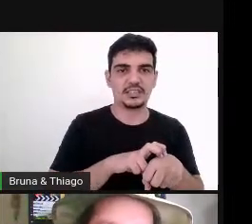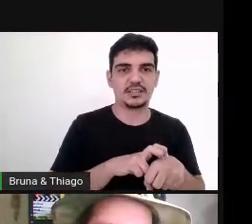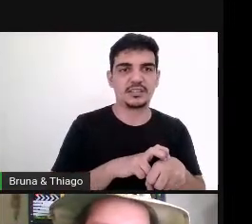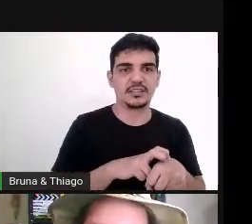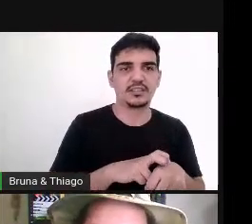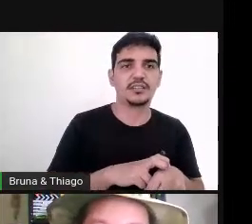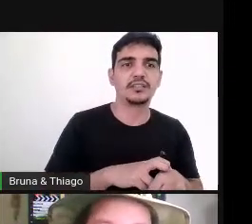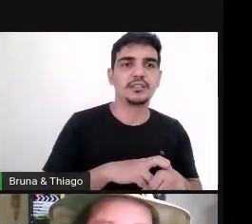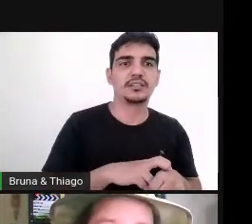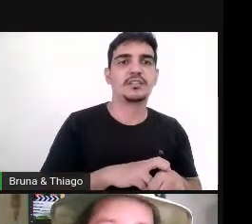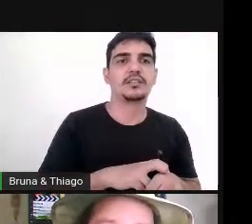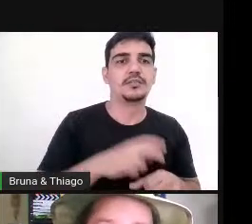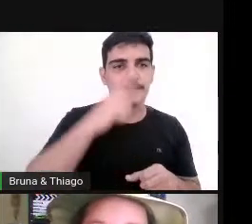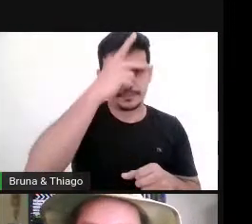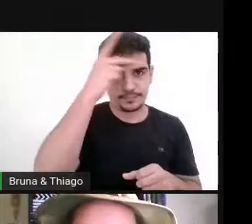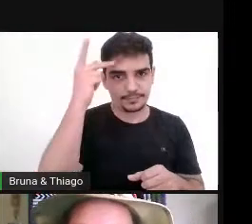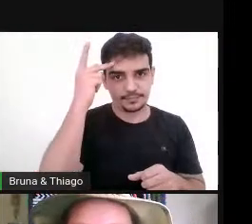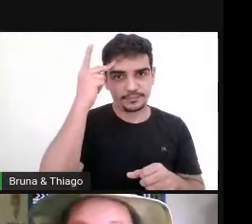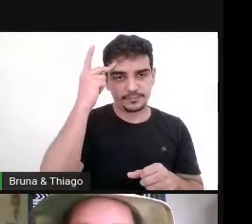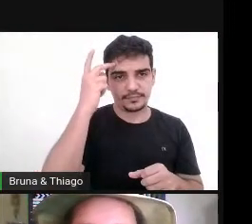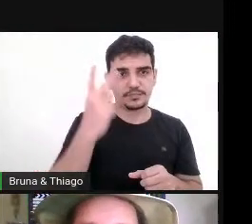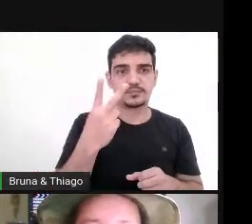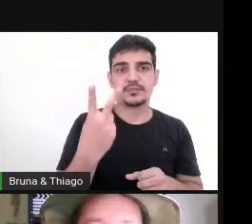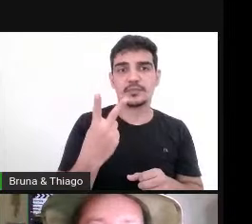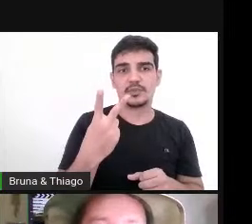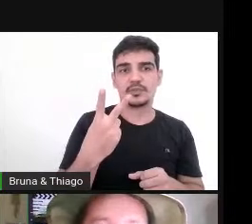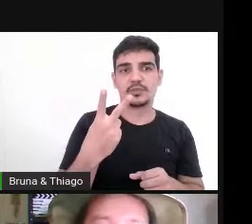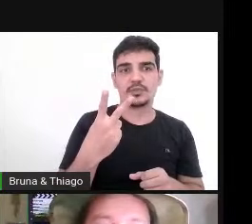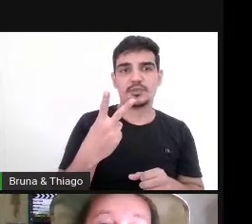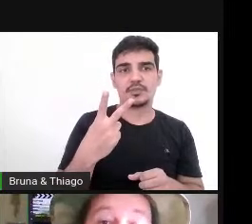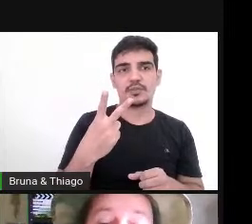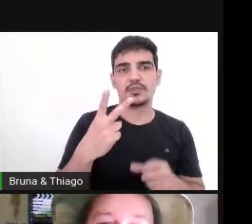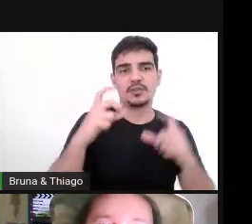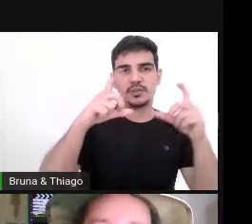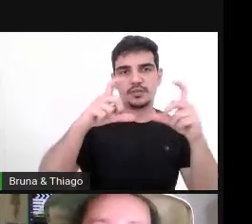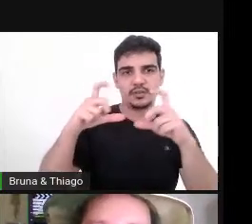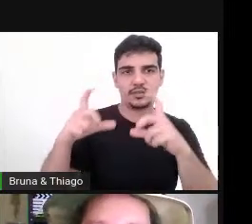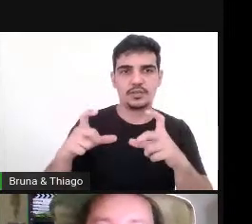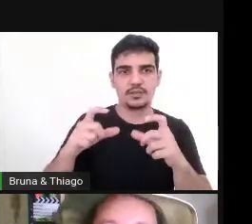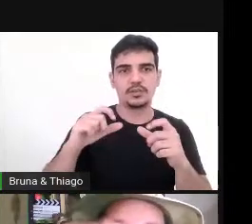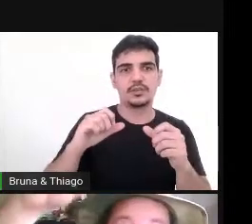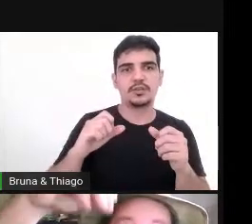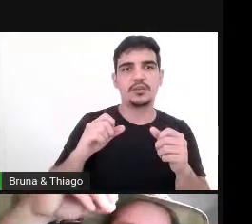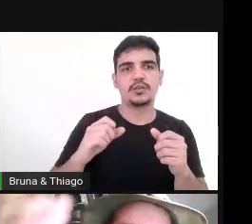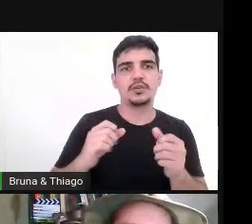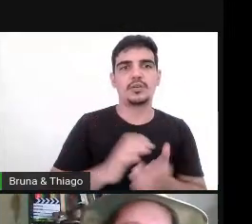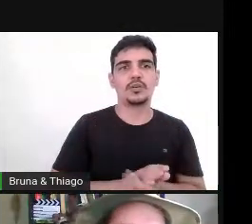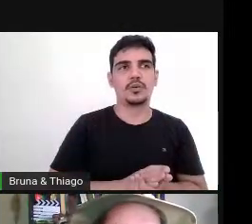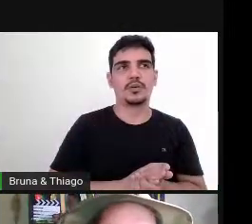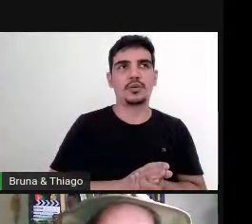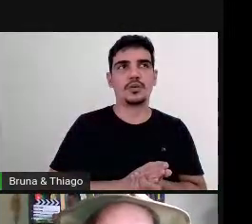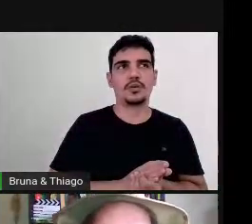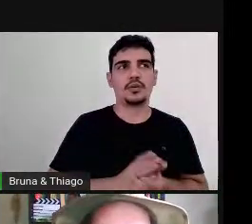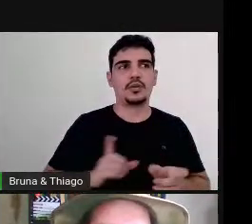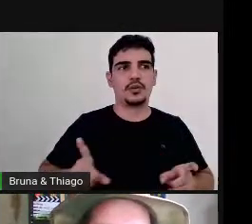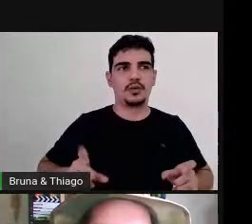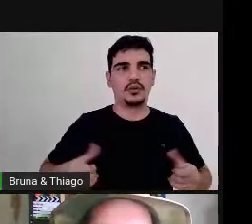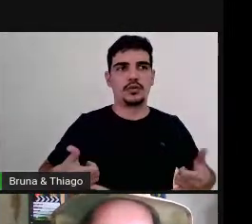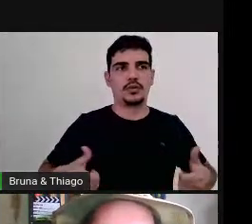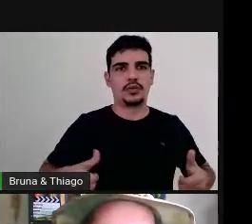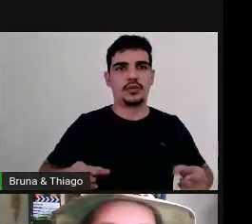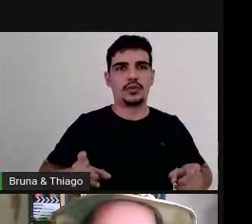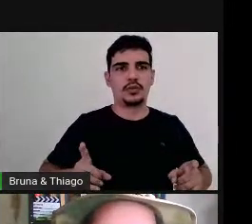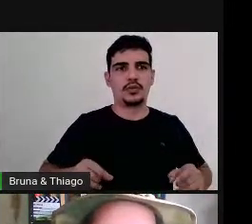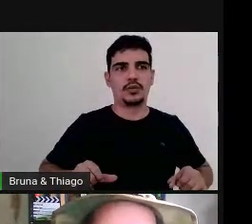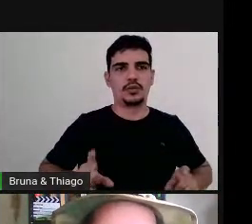depois teve alta. Aqui são duas fotos para um primo meu lá de Jiparaná, a região central de Rondônia, e me enviou essas